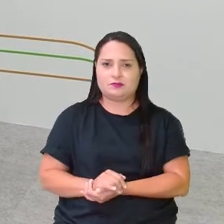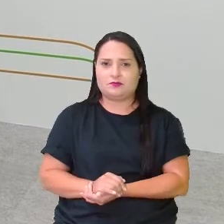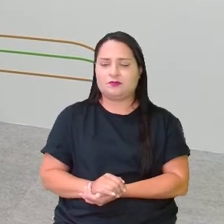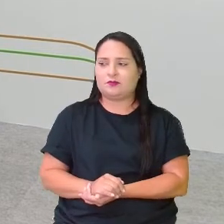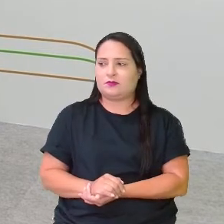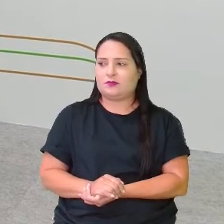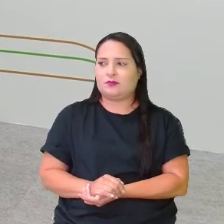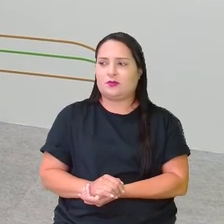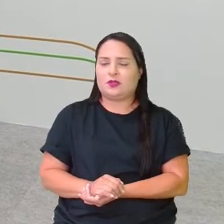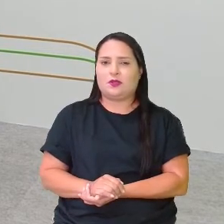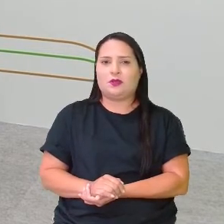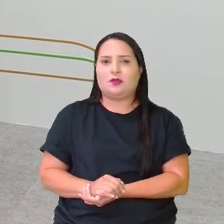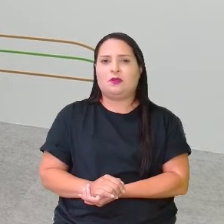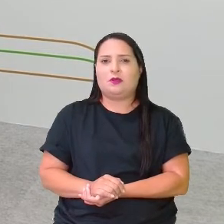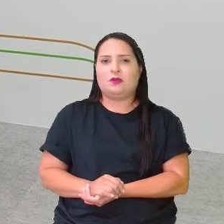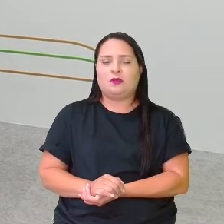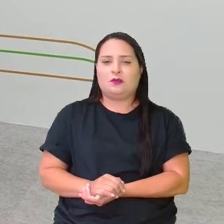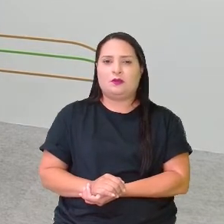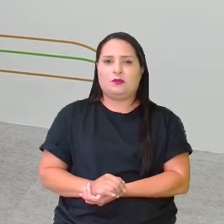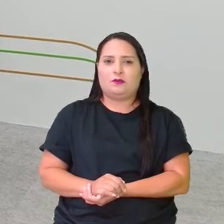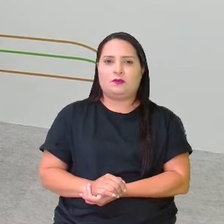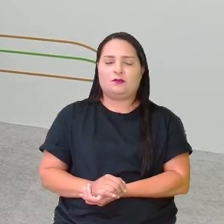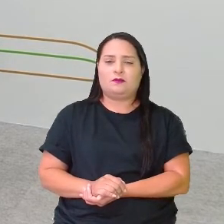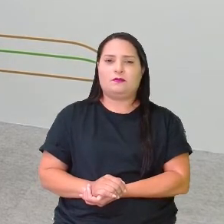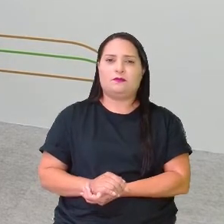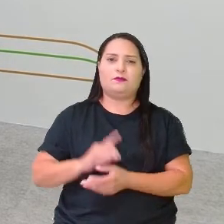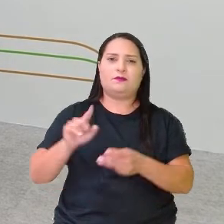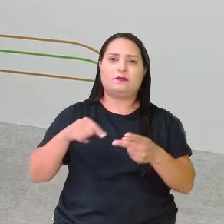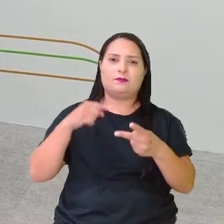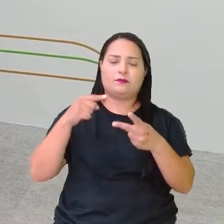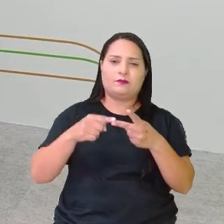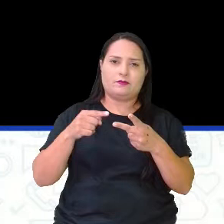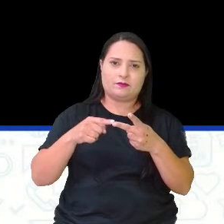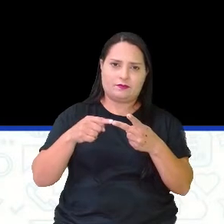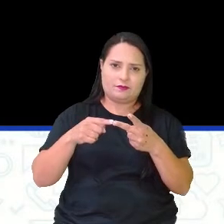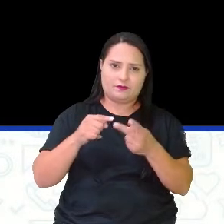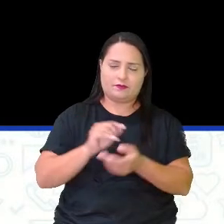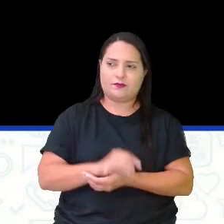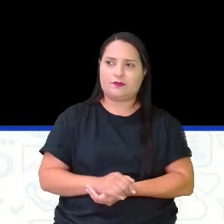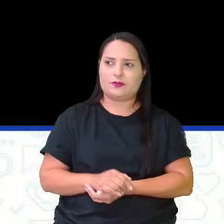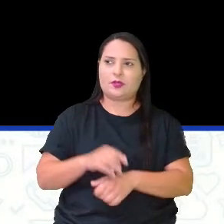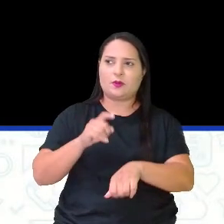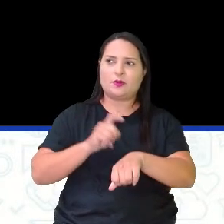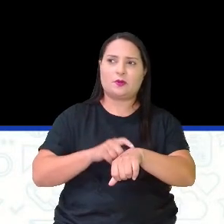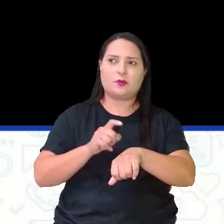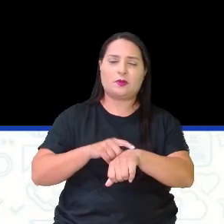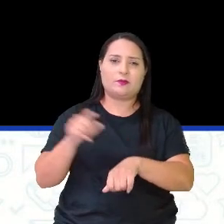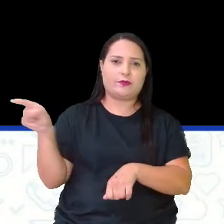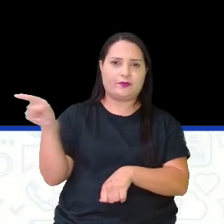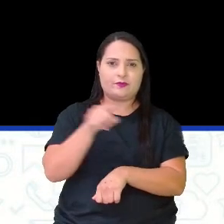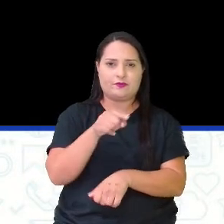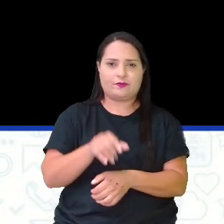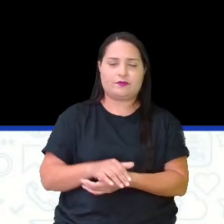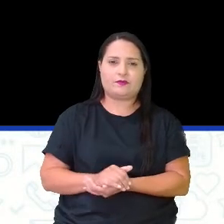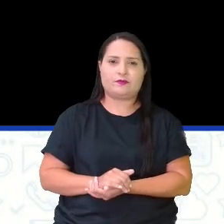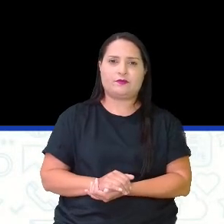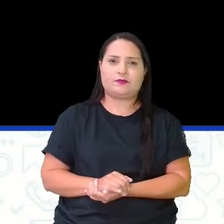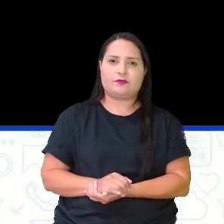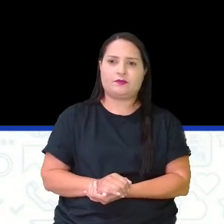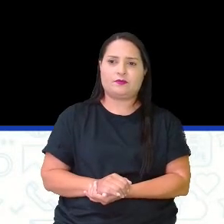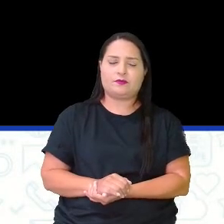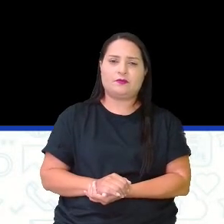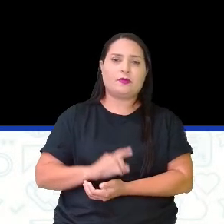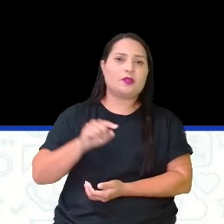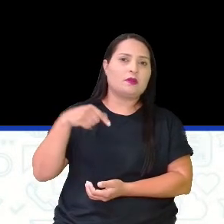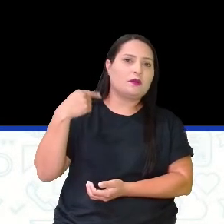ir para a próxima atividade. E aí o tempo fica com vocês, tá? A nossa